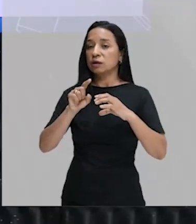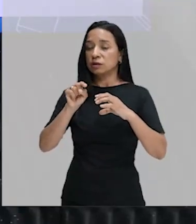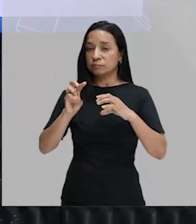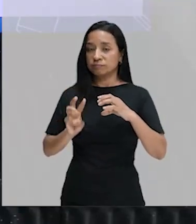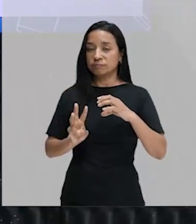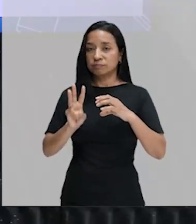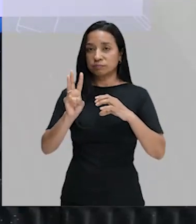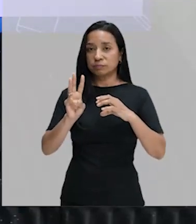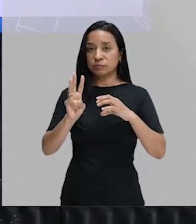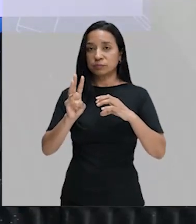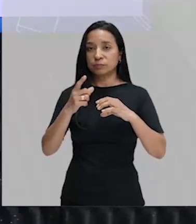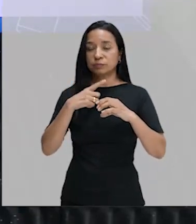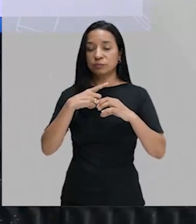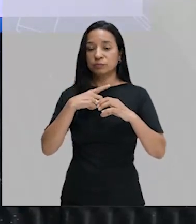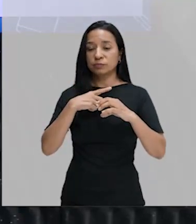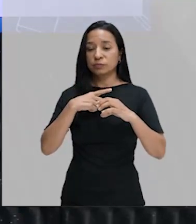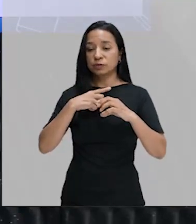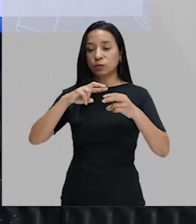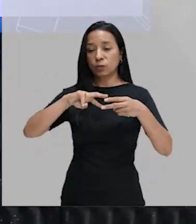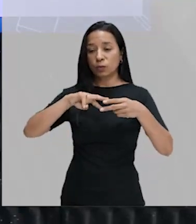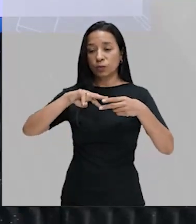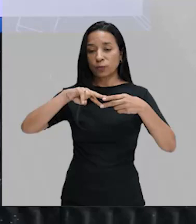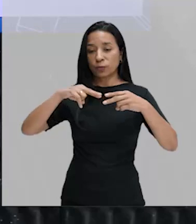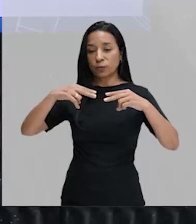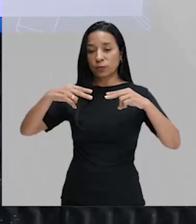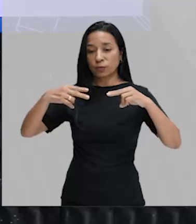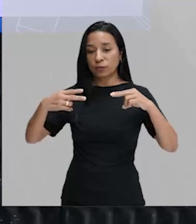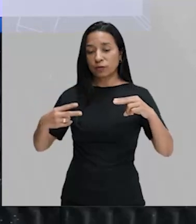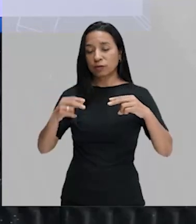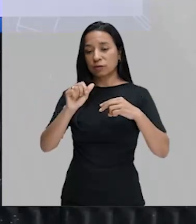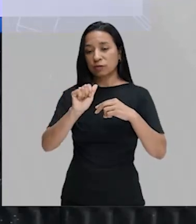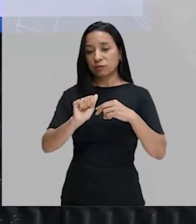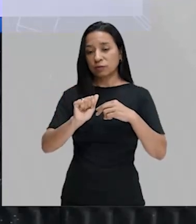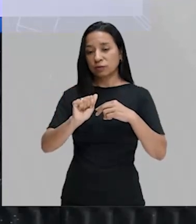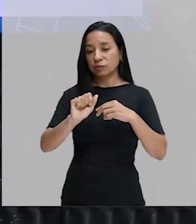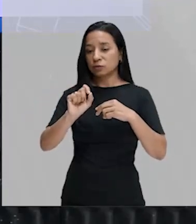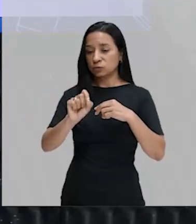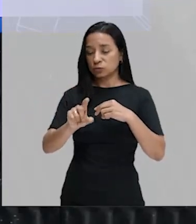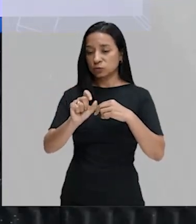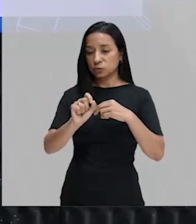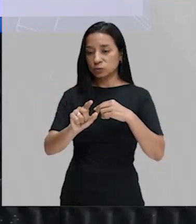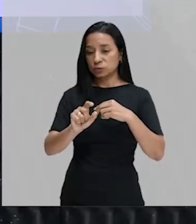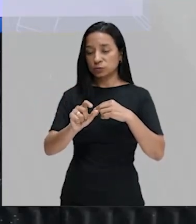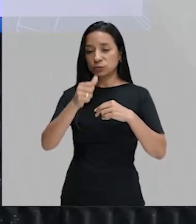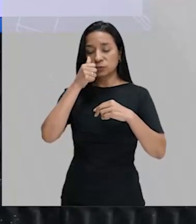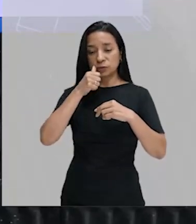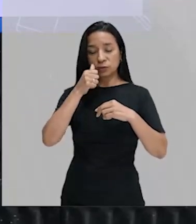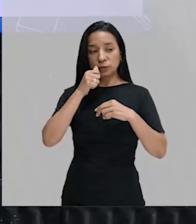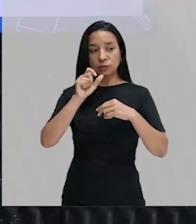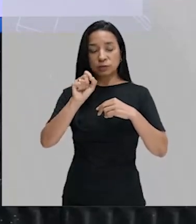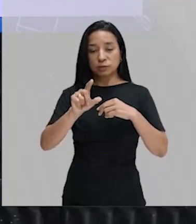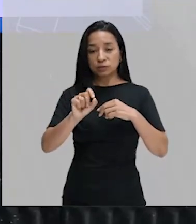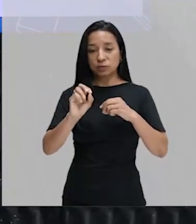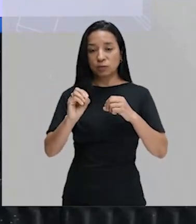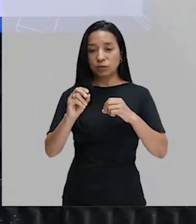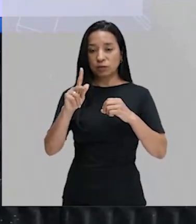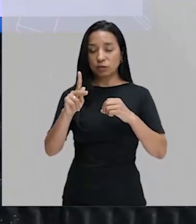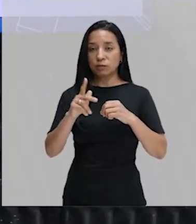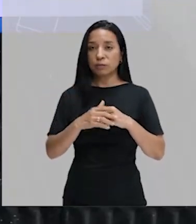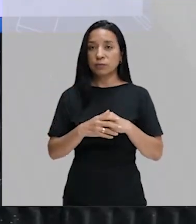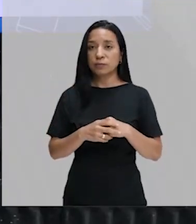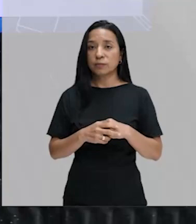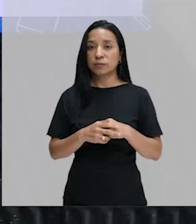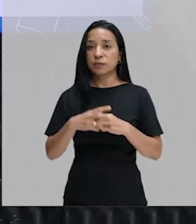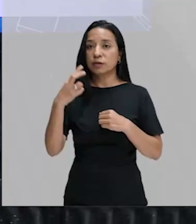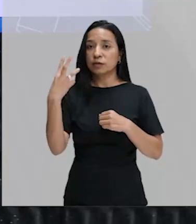um único alelo A, o A é de azul. Então, ela vai ser uma fêmea azul. Ok?